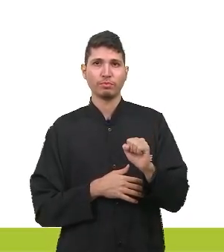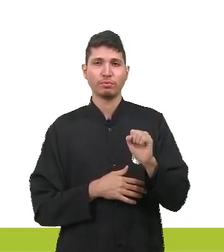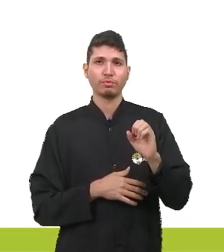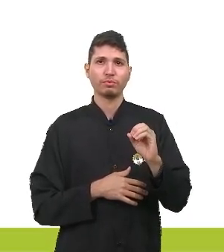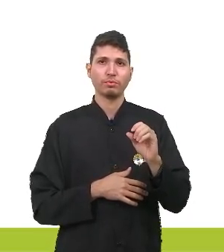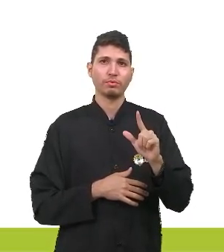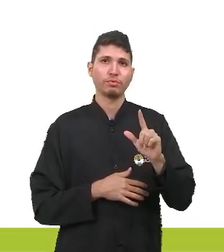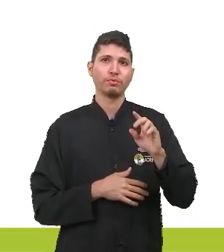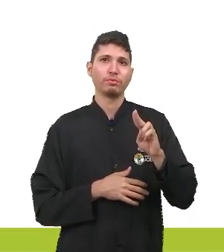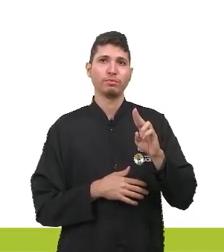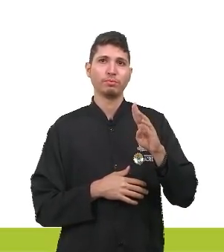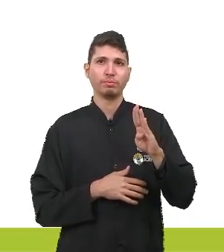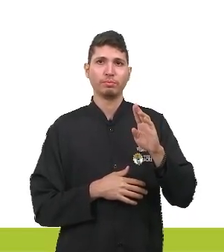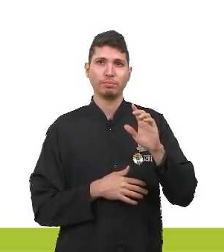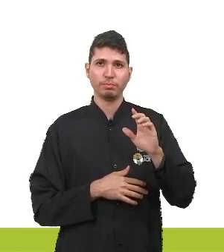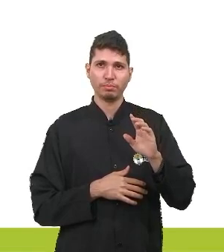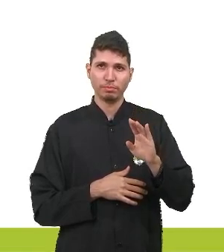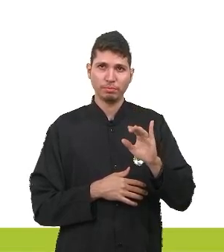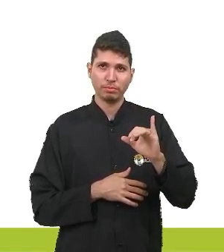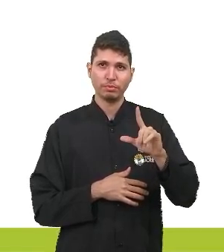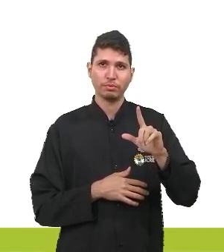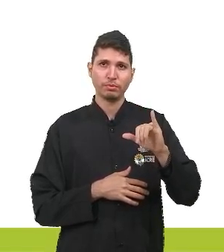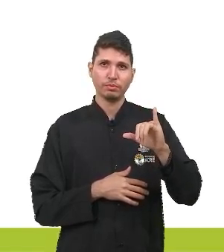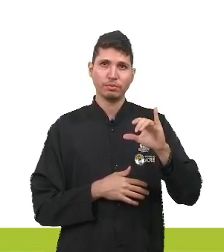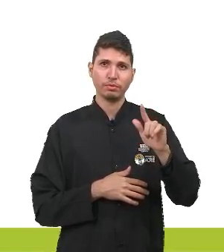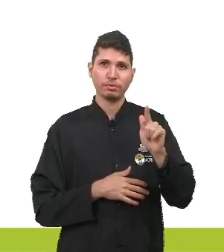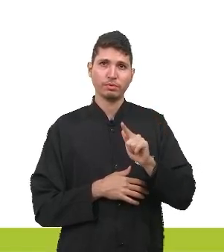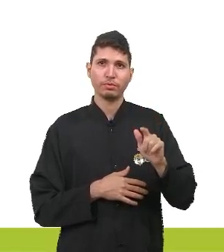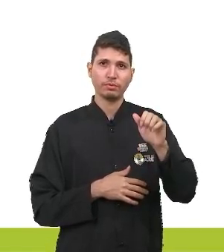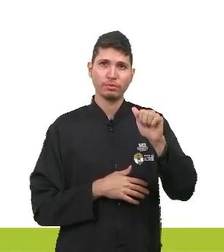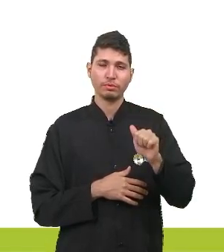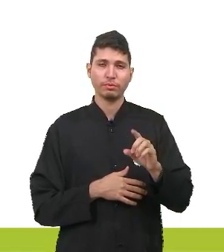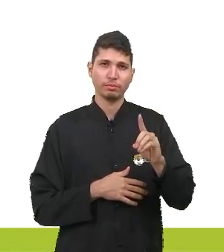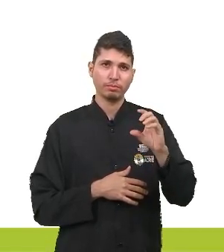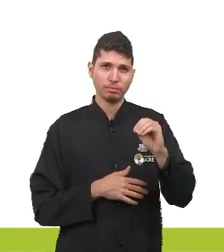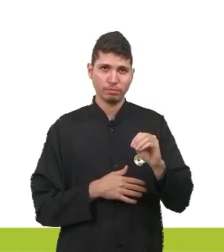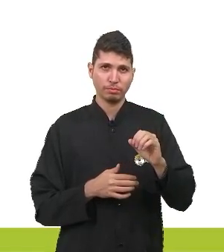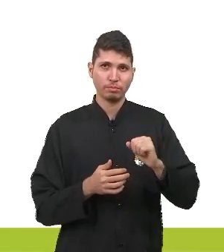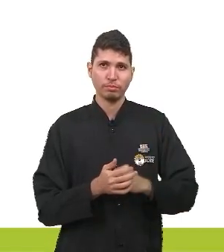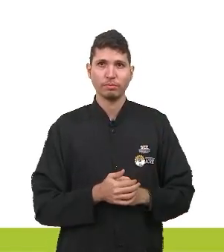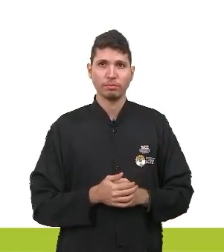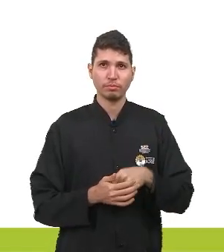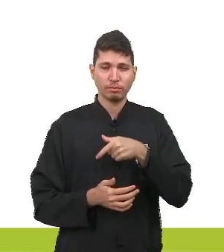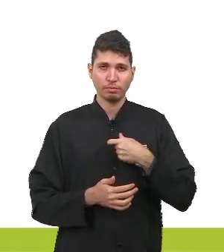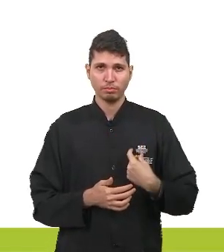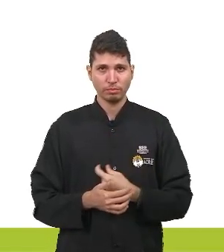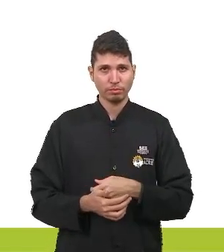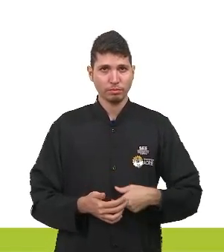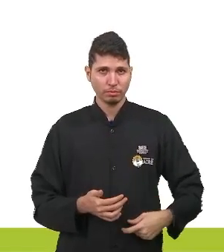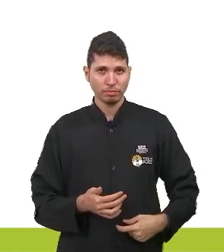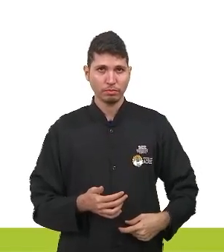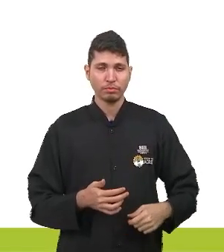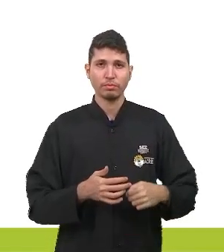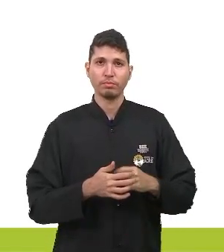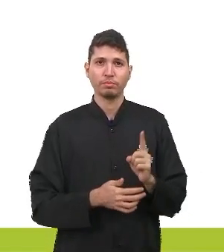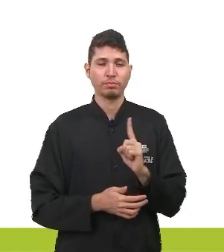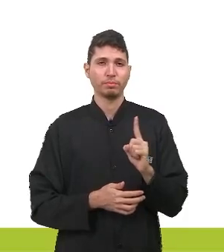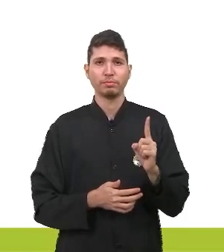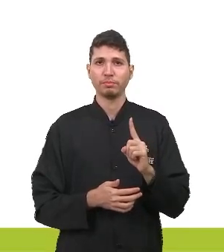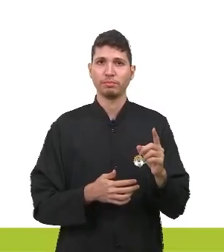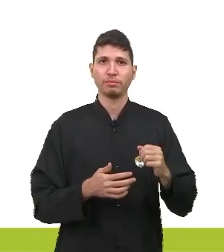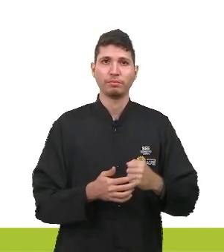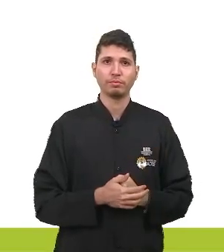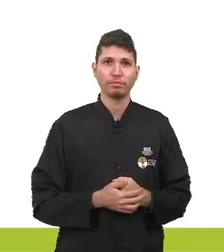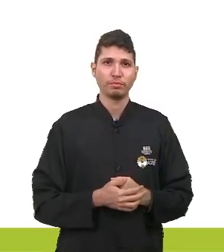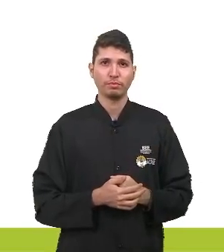intestino? Não, ele não vai só impedir, ele vai também garantir que o indivíduo não sinta aquele